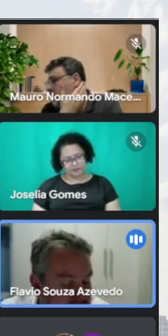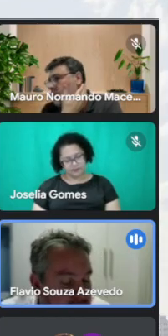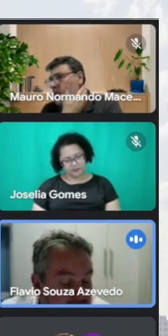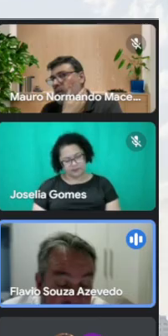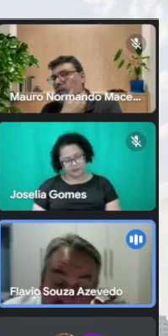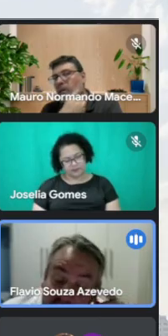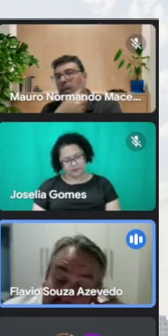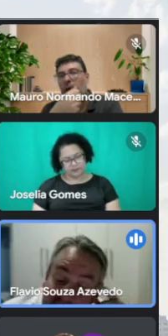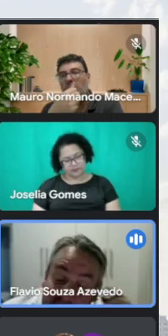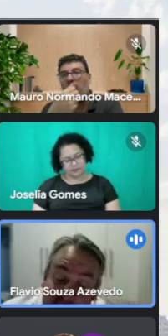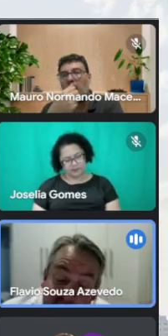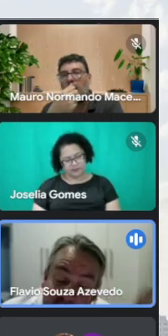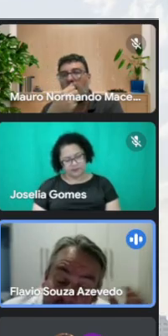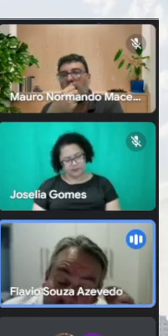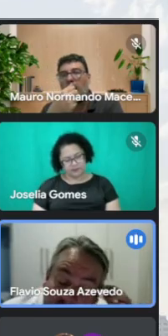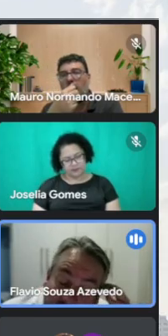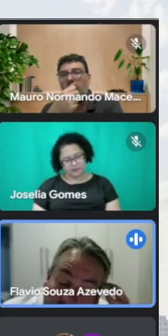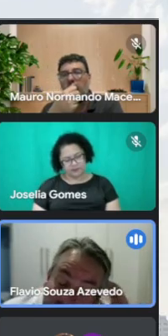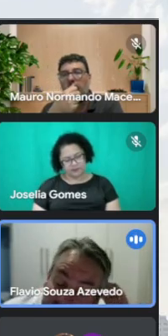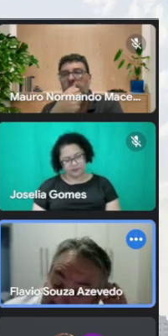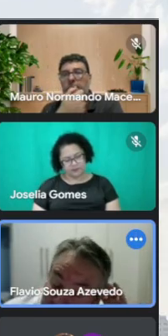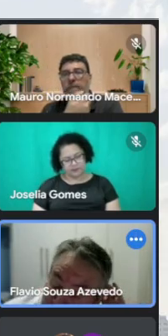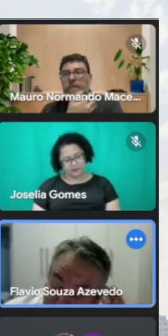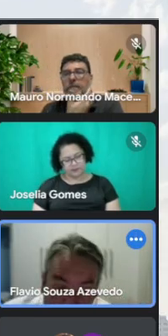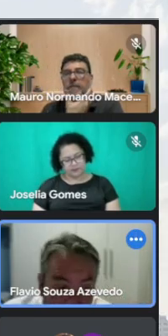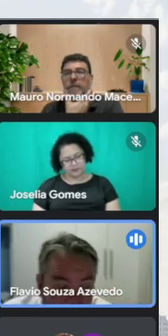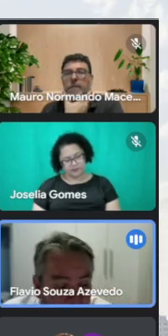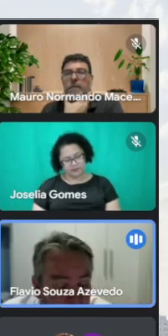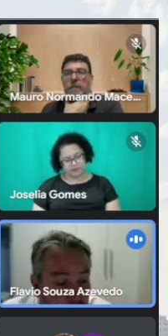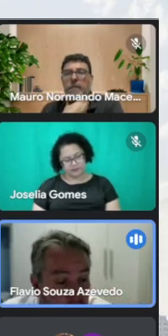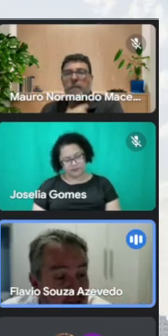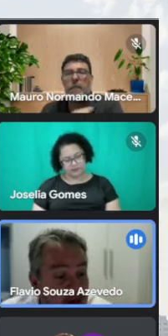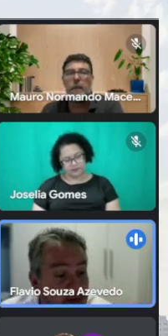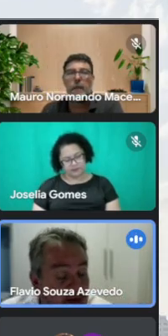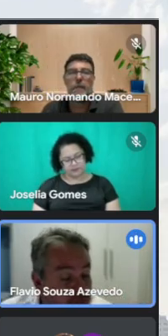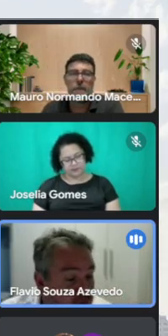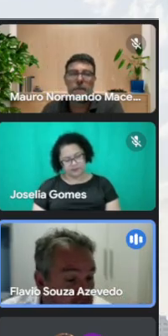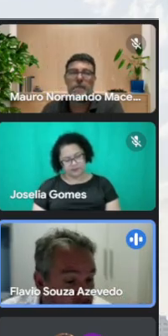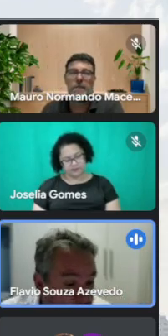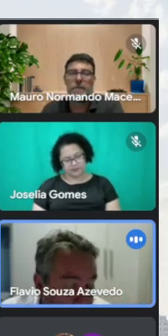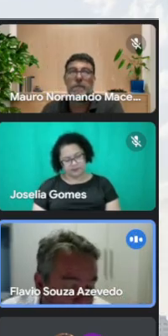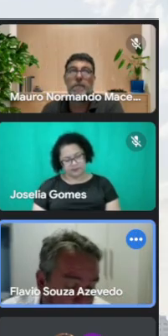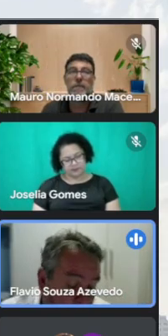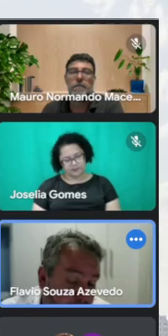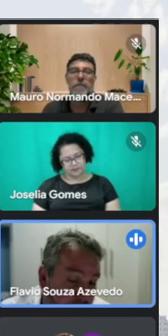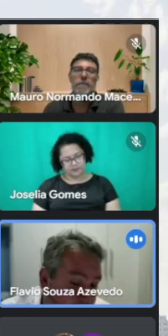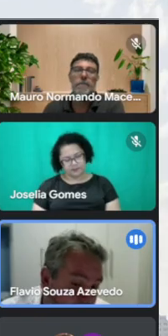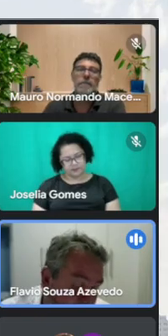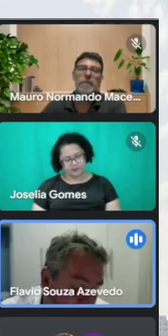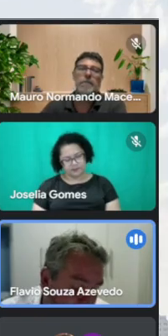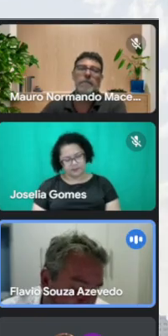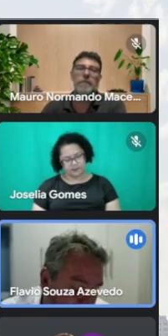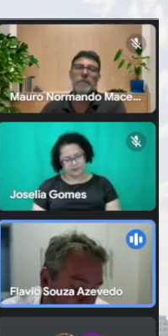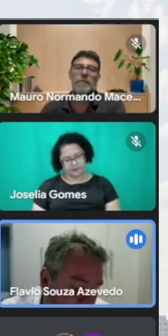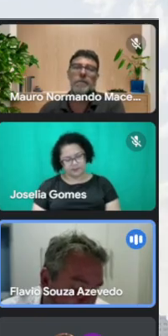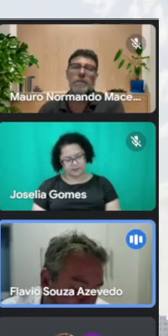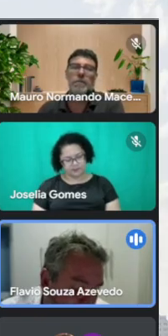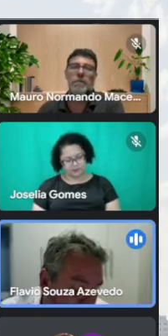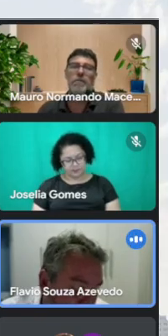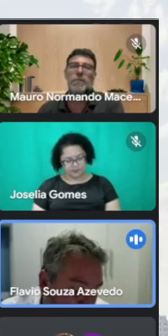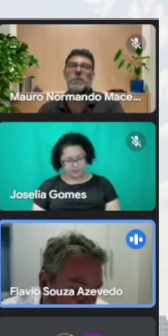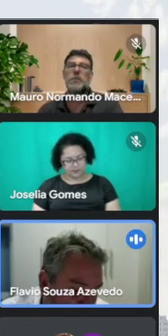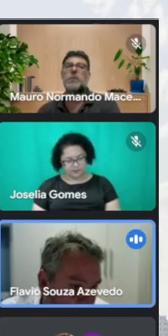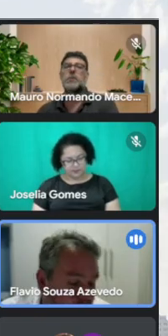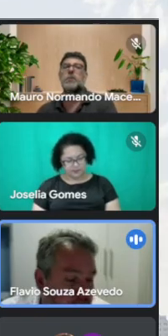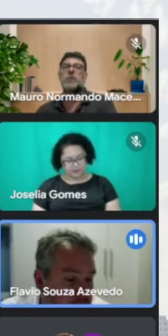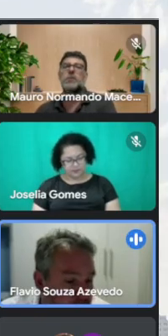matéria que às vezes quem é de engenharia deixa assim meio de lado, mas o solo é a fundação de tudo. Então, para executar